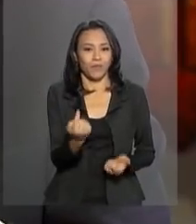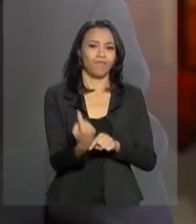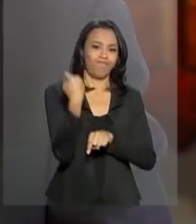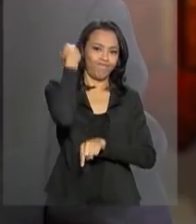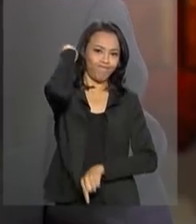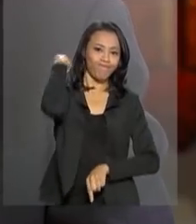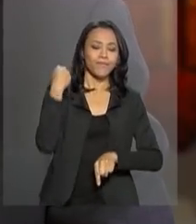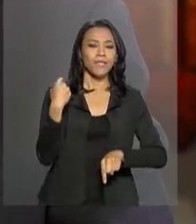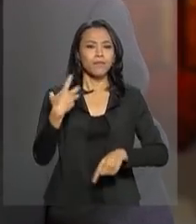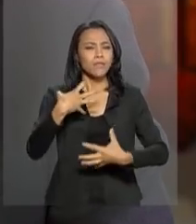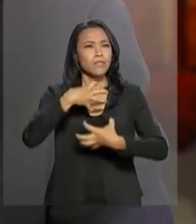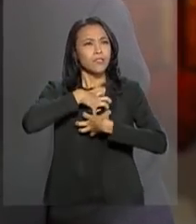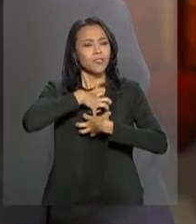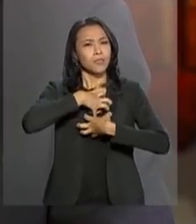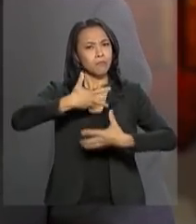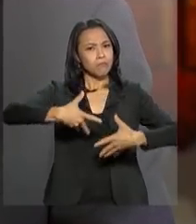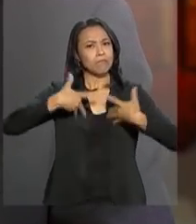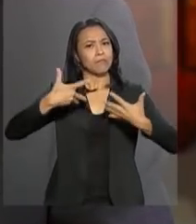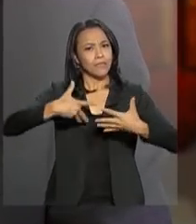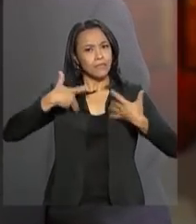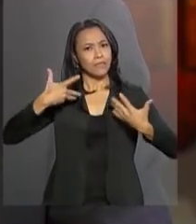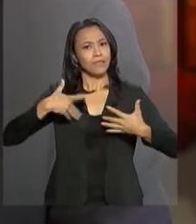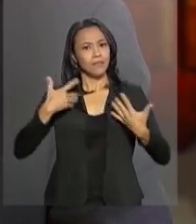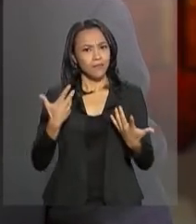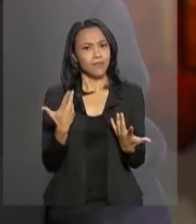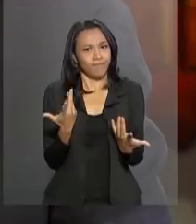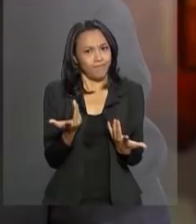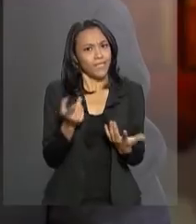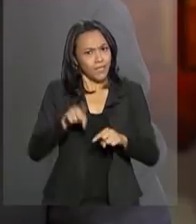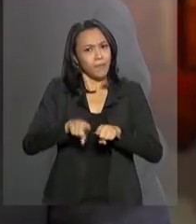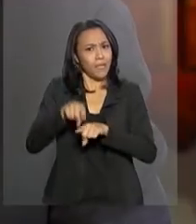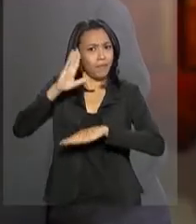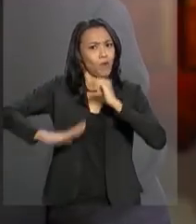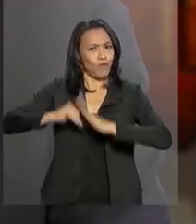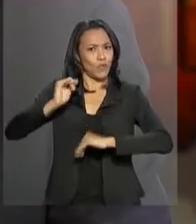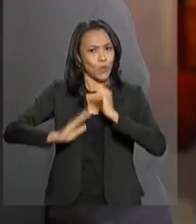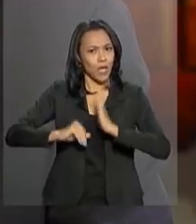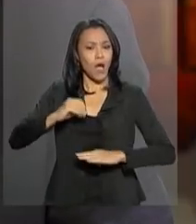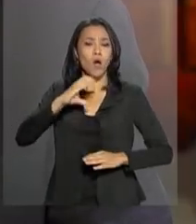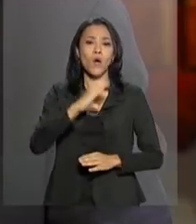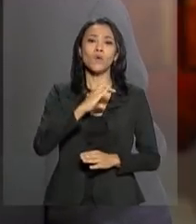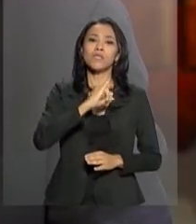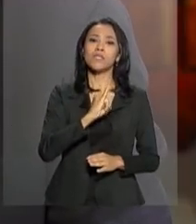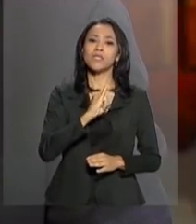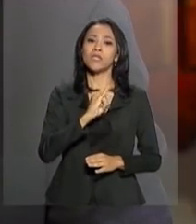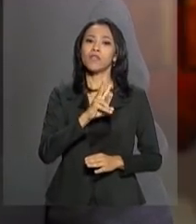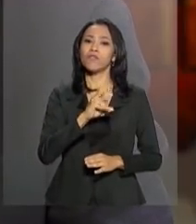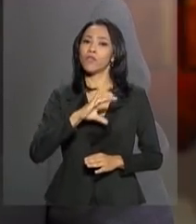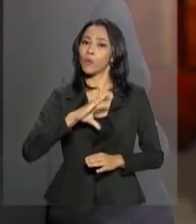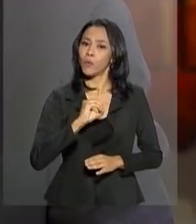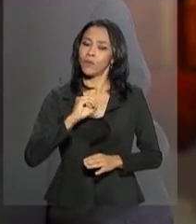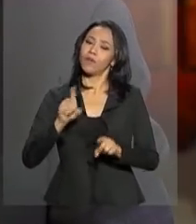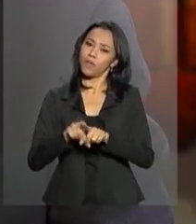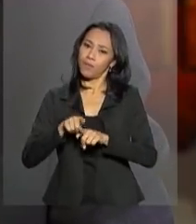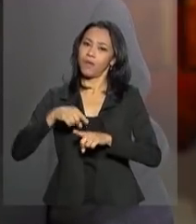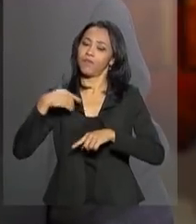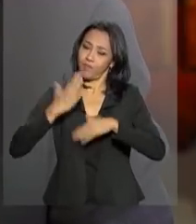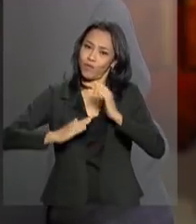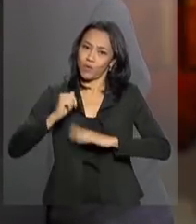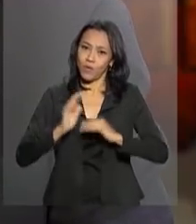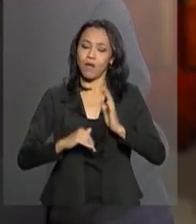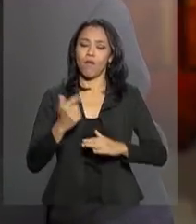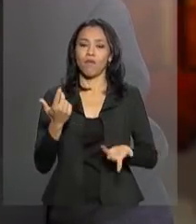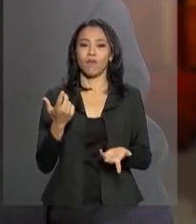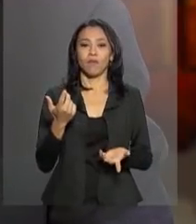A alegria cívica que eu tive, e até eu diria alegria profissional, porque eu dava aulas de direito constitucional. Então, eleito que